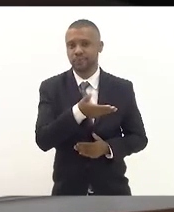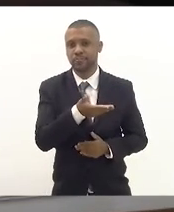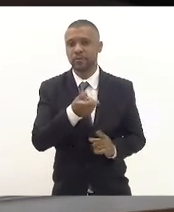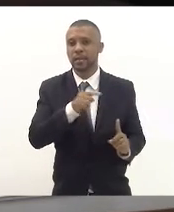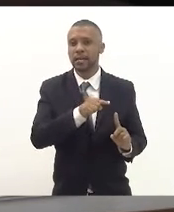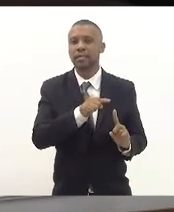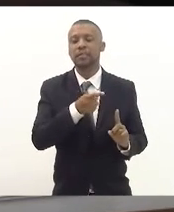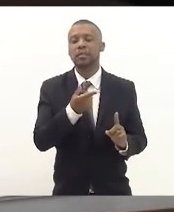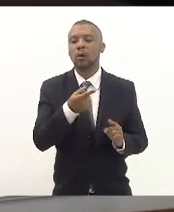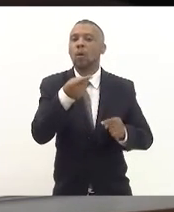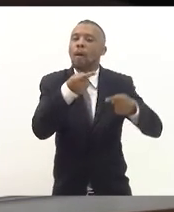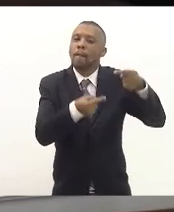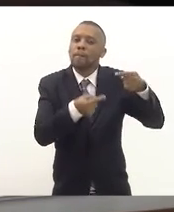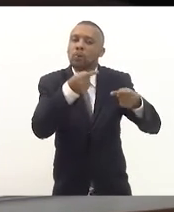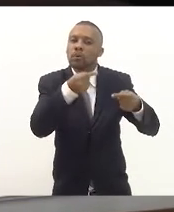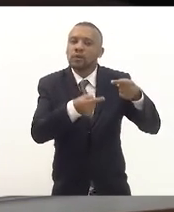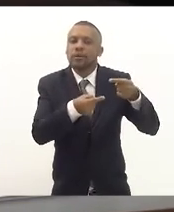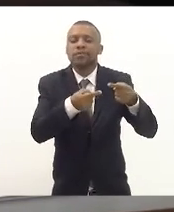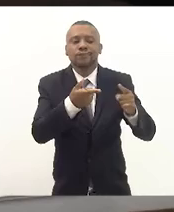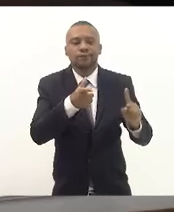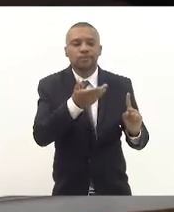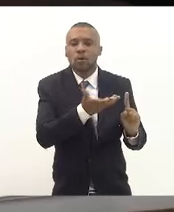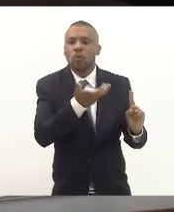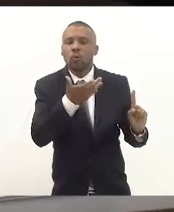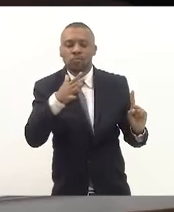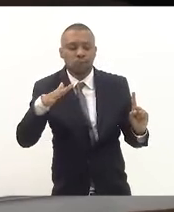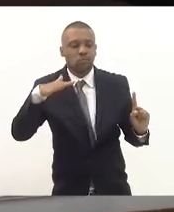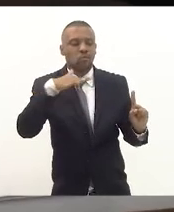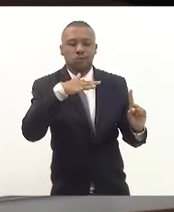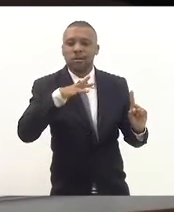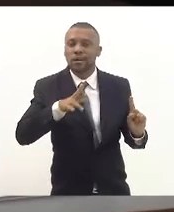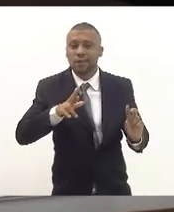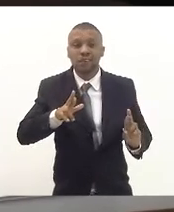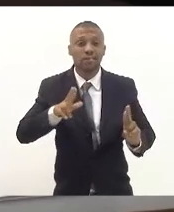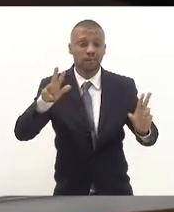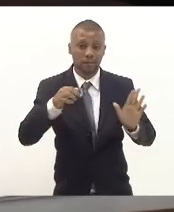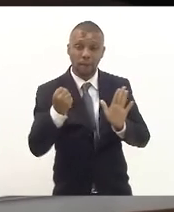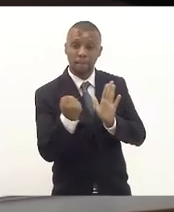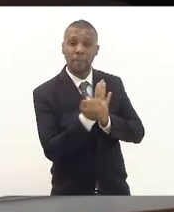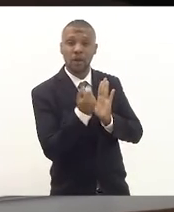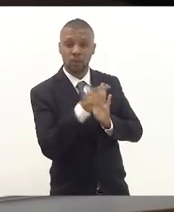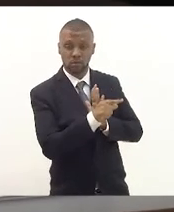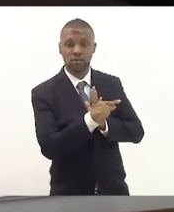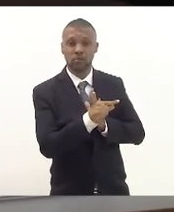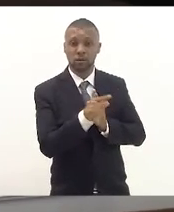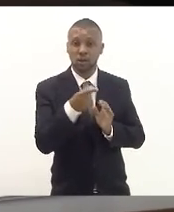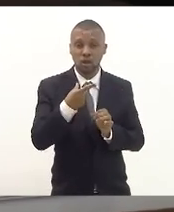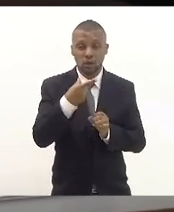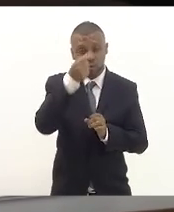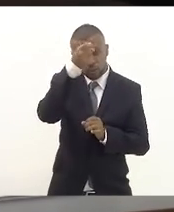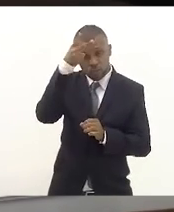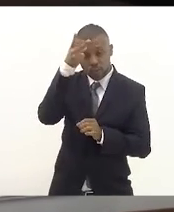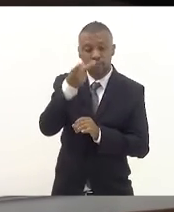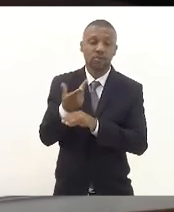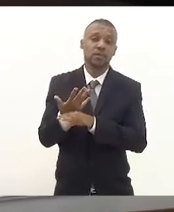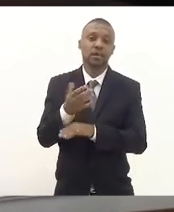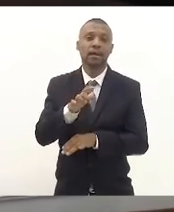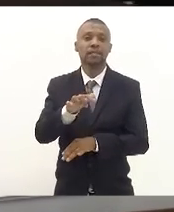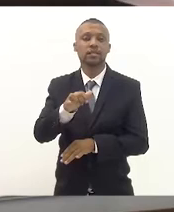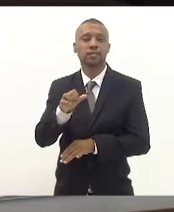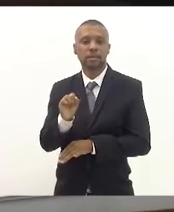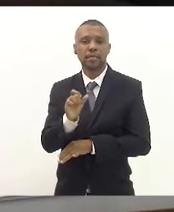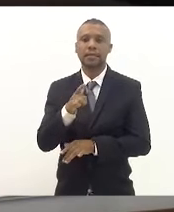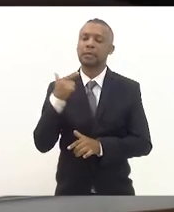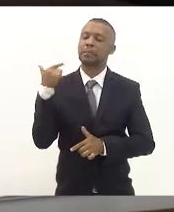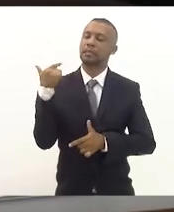um político diferenciado em Caxias tem ali exercido